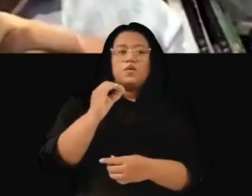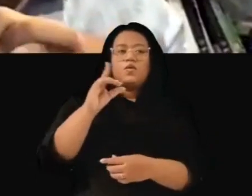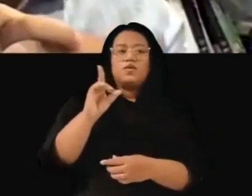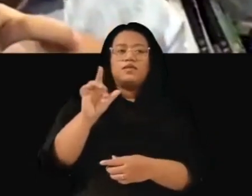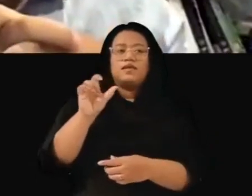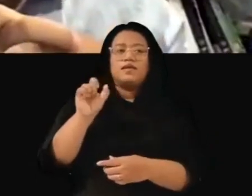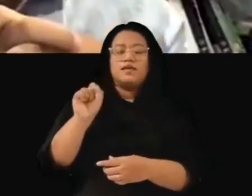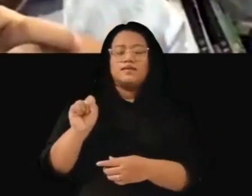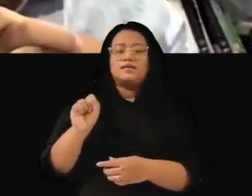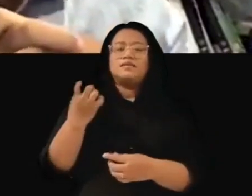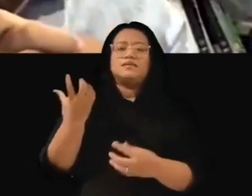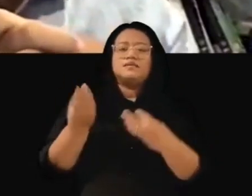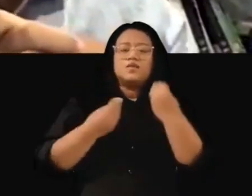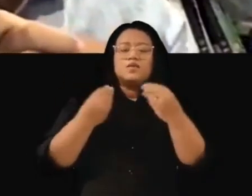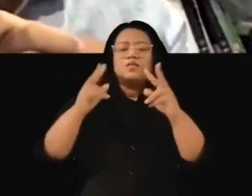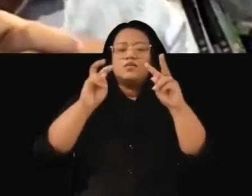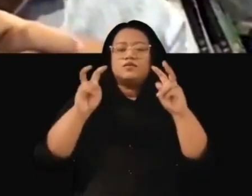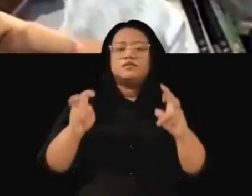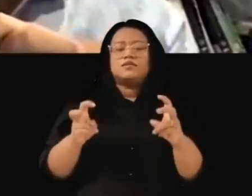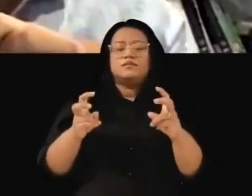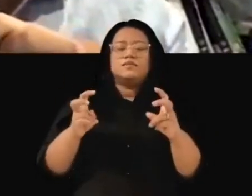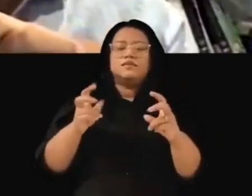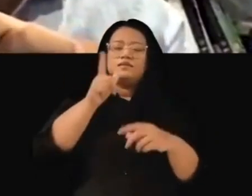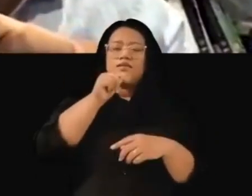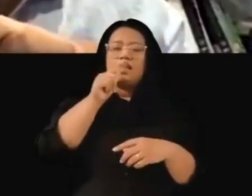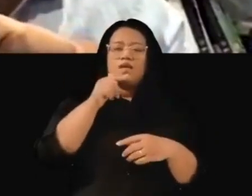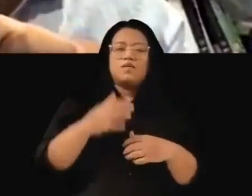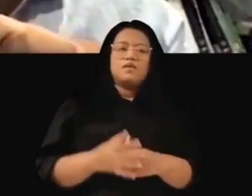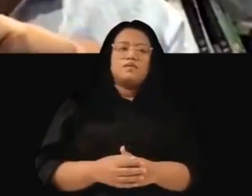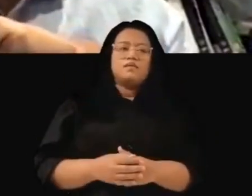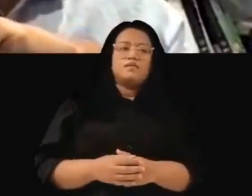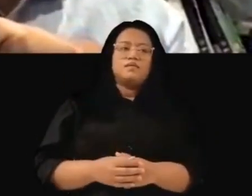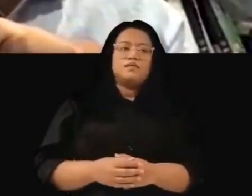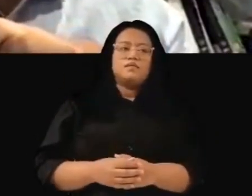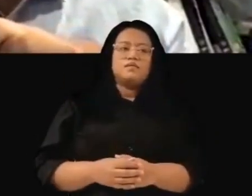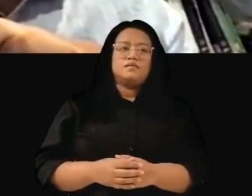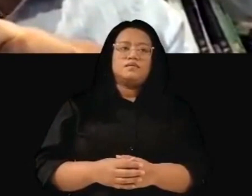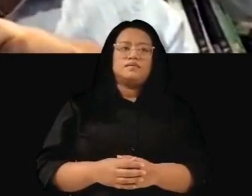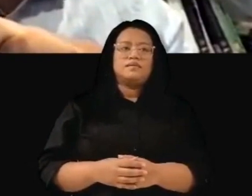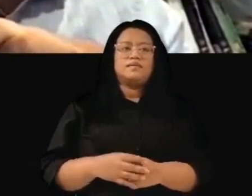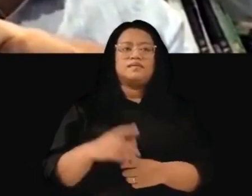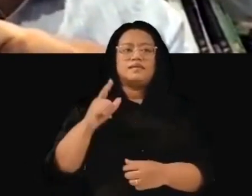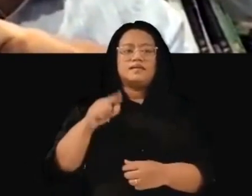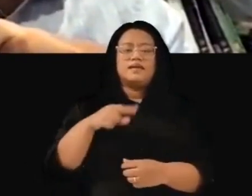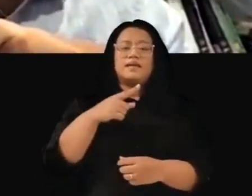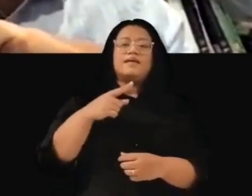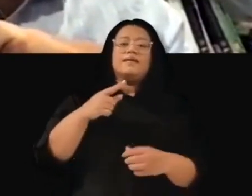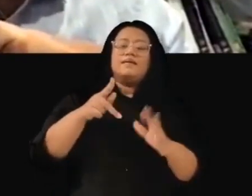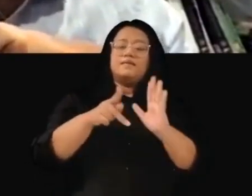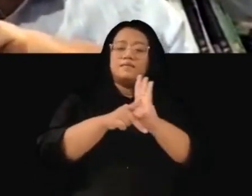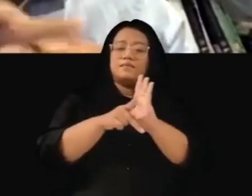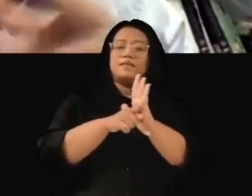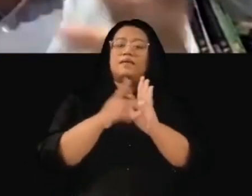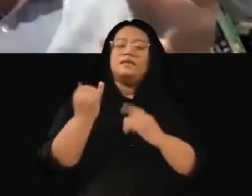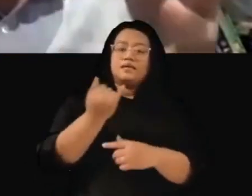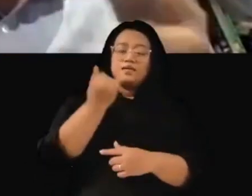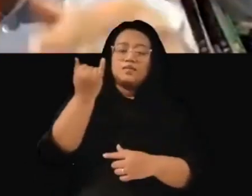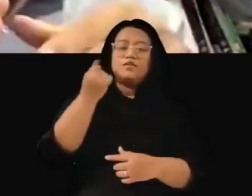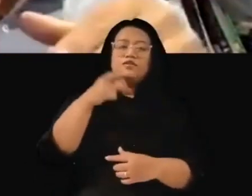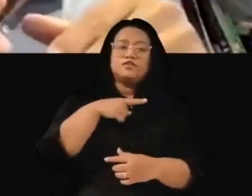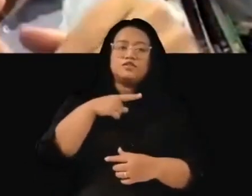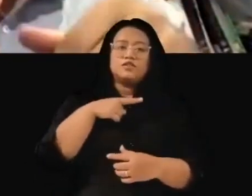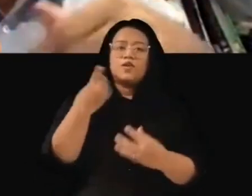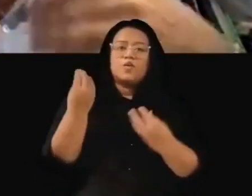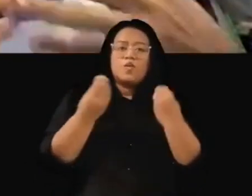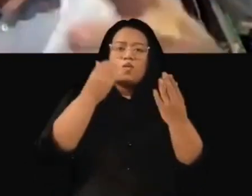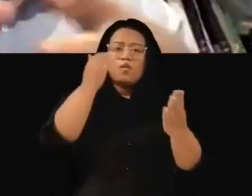questões da água, por exemplo, né? Os 17 Objetivos do Desenvolvimento Sustentável me parece uma premissa fundamental, importante. Se será cumprido